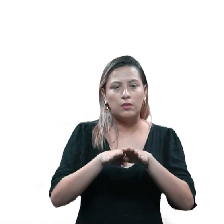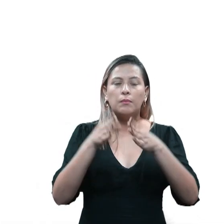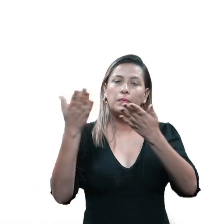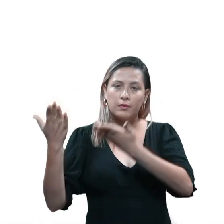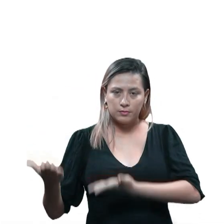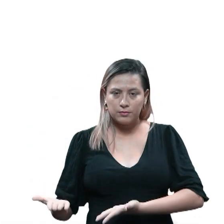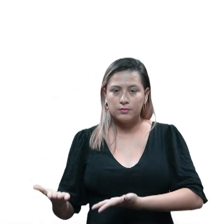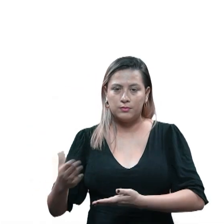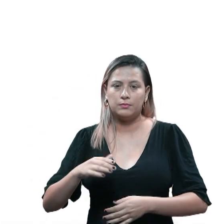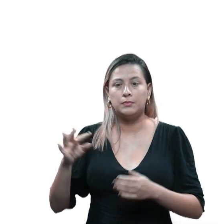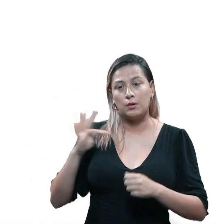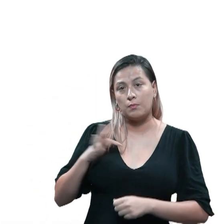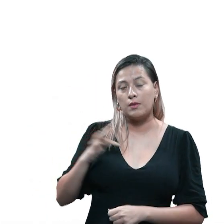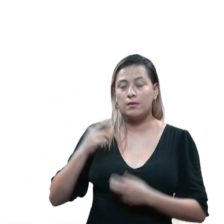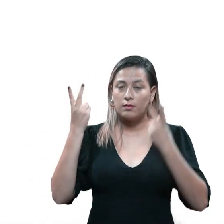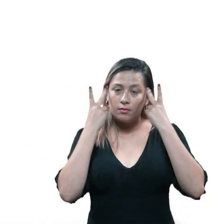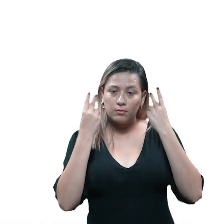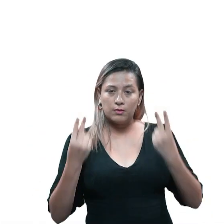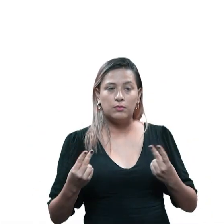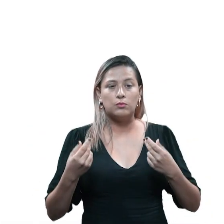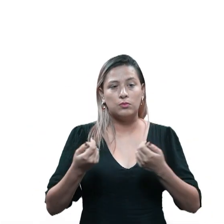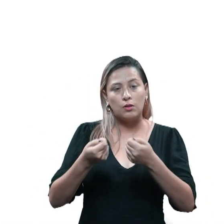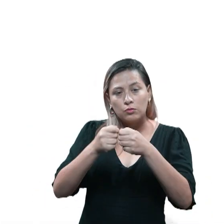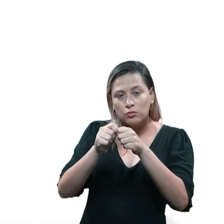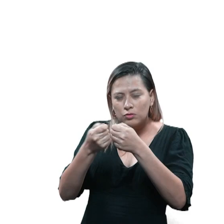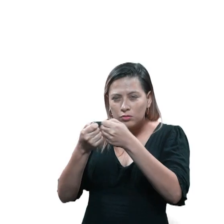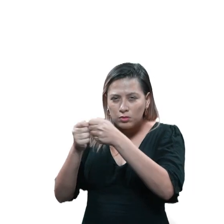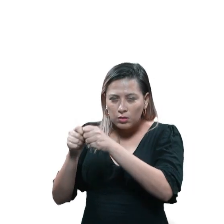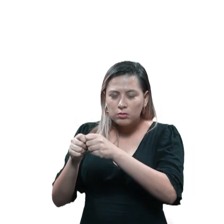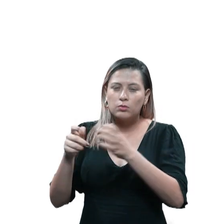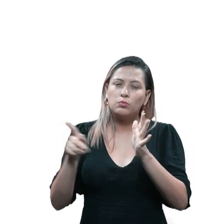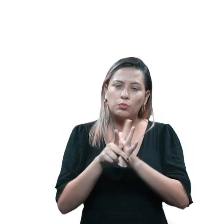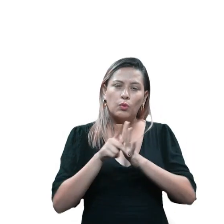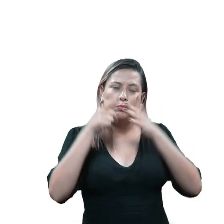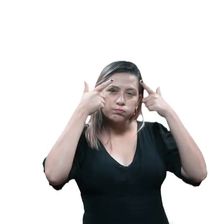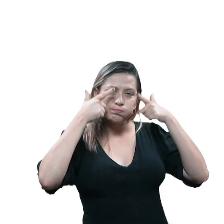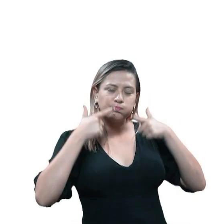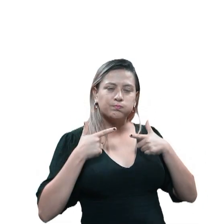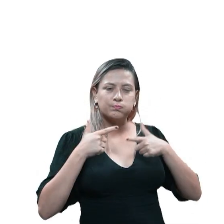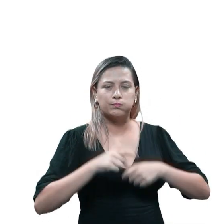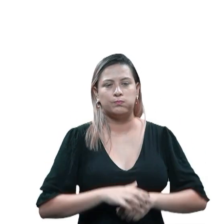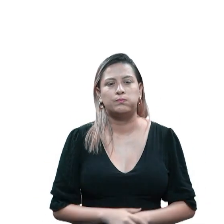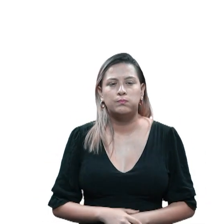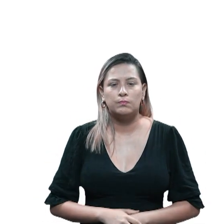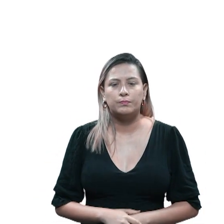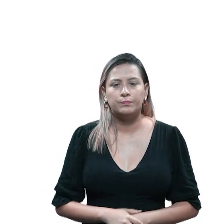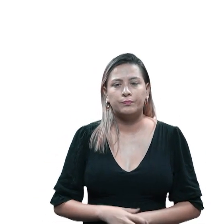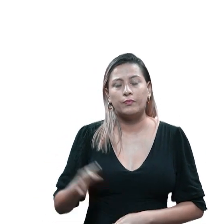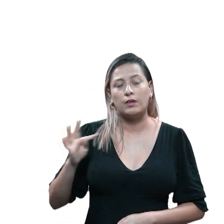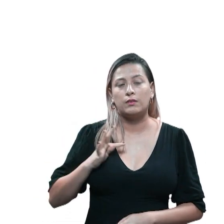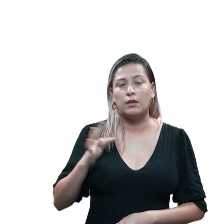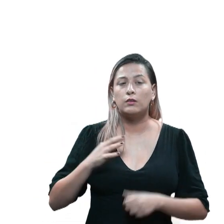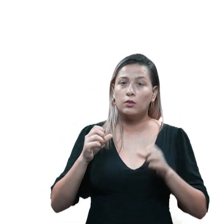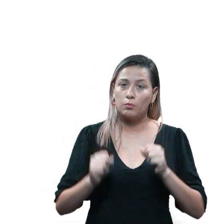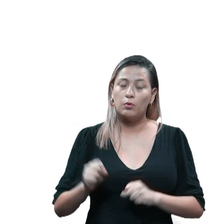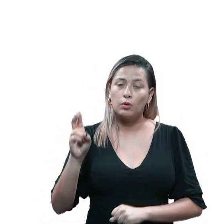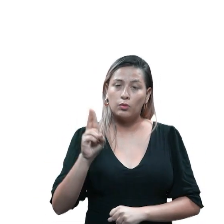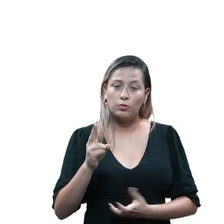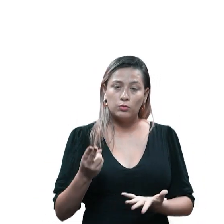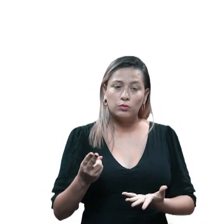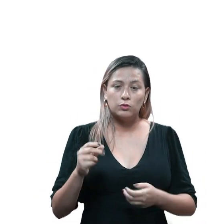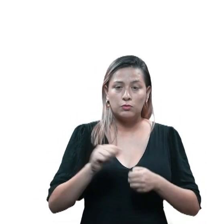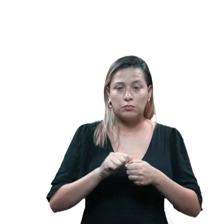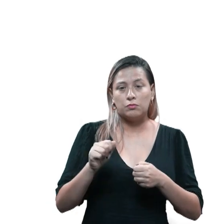que é uma técnica natural de extração de comedões e impurezas da pele. Essa técnica ela pode ser aplicada em